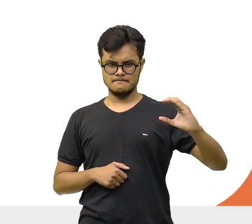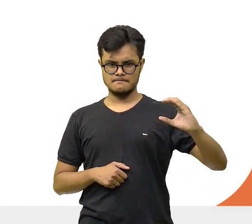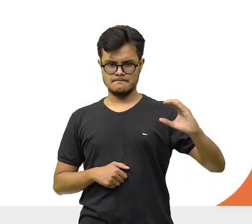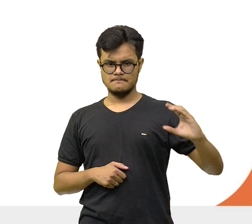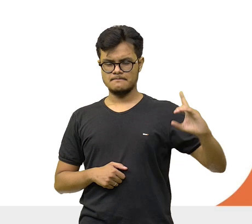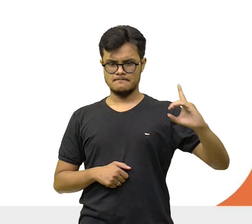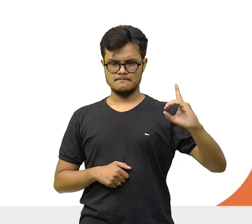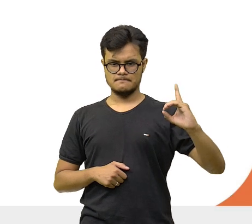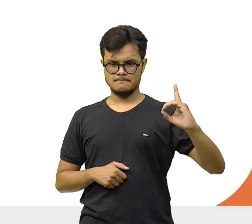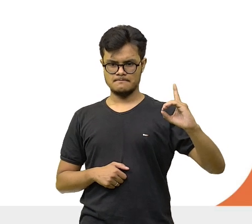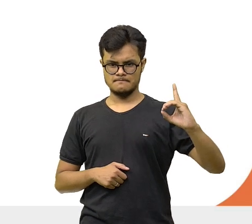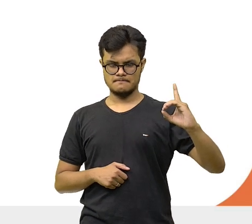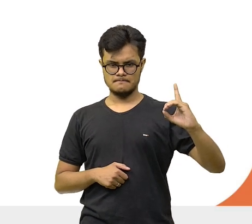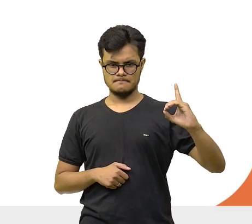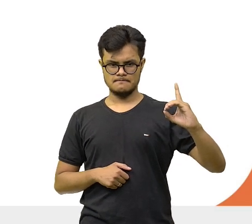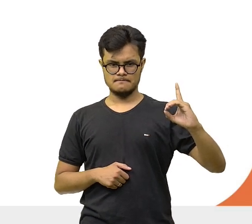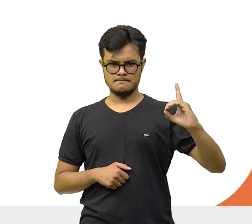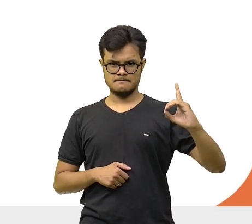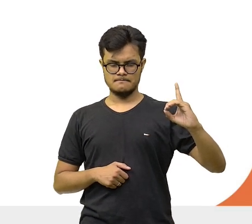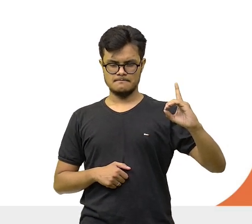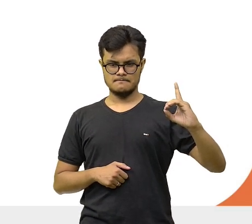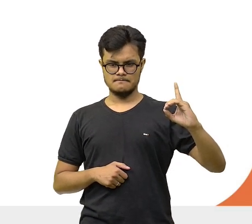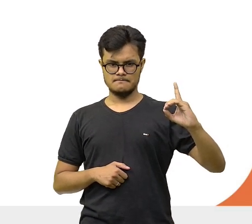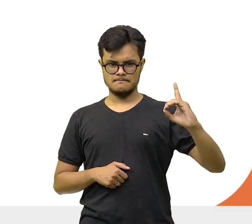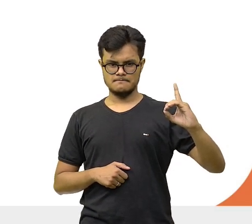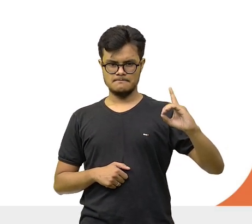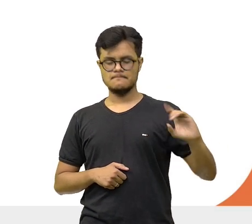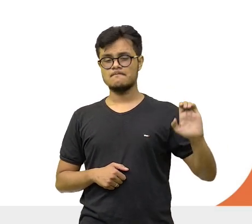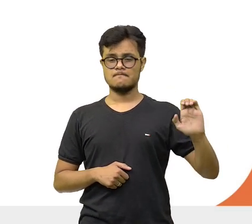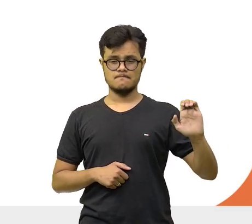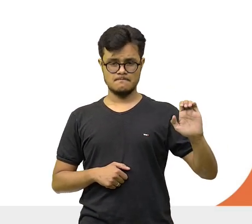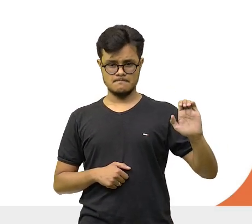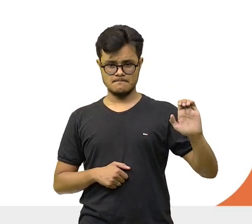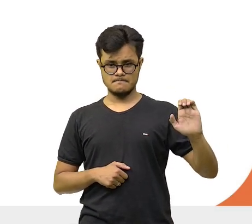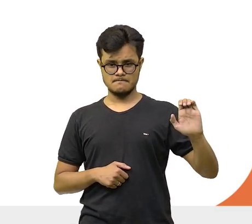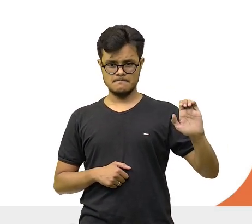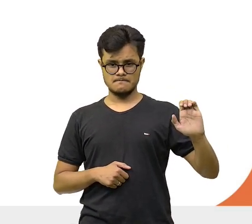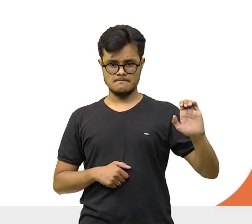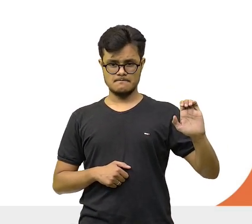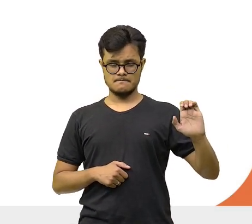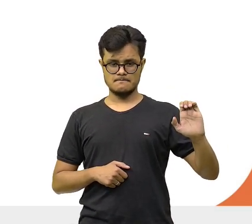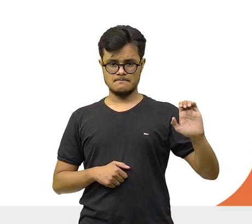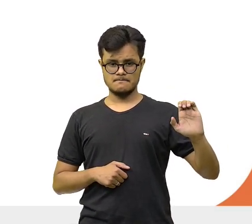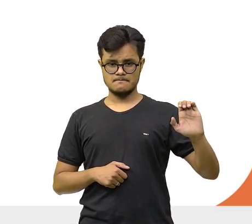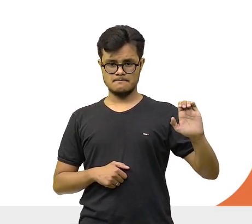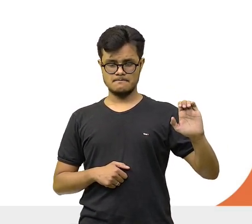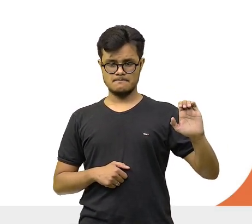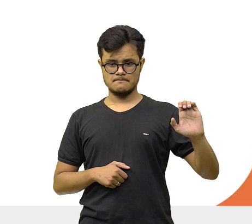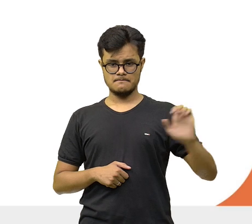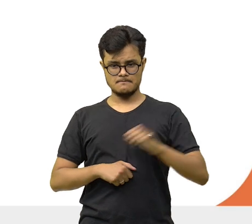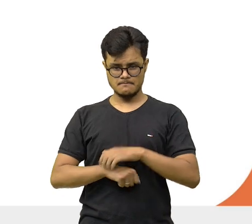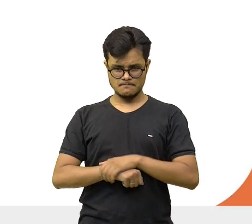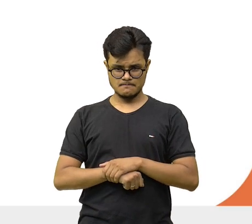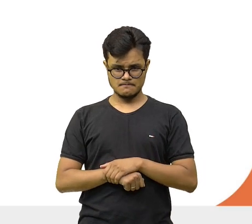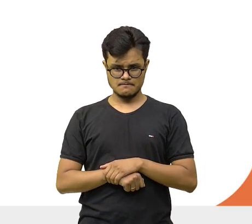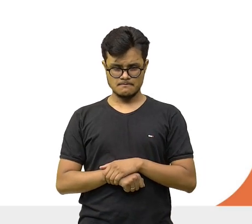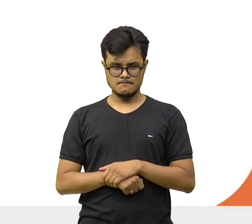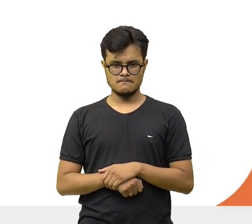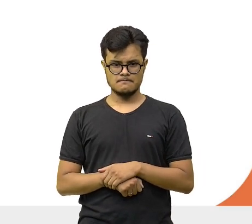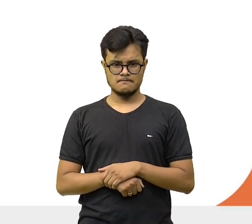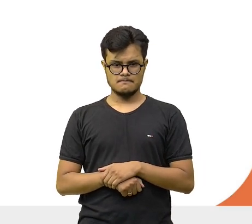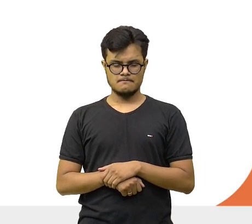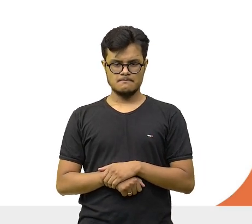maior. Letra D, uma máquina menor, maior. E letra E, uma máquina maior, menor.